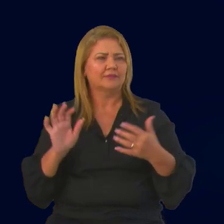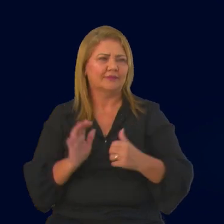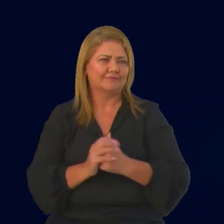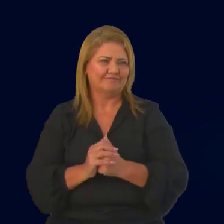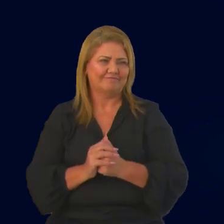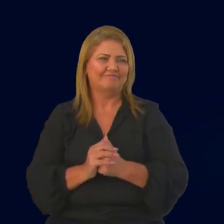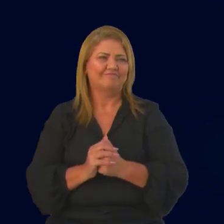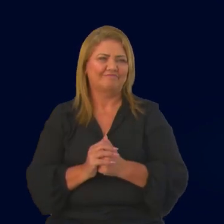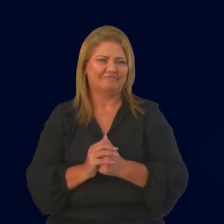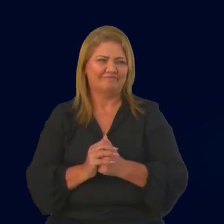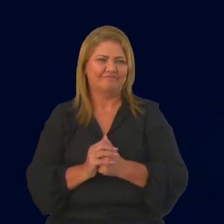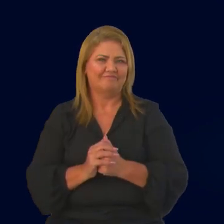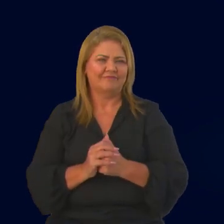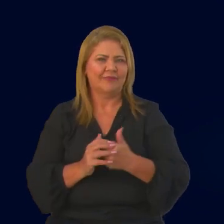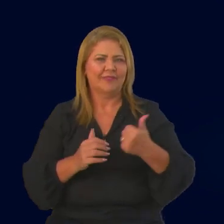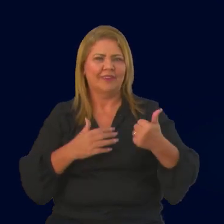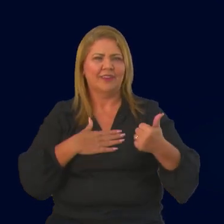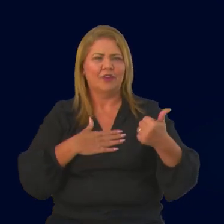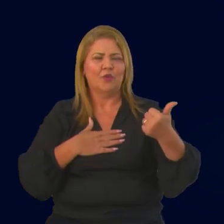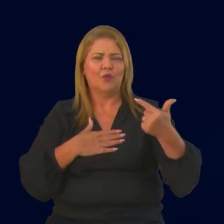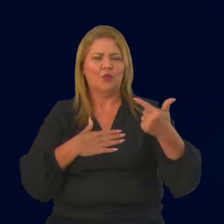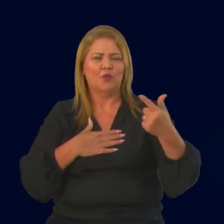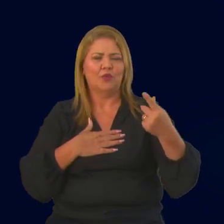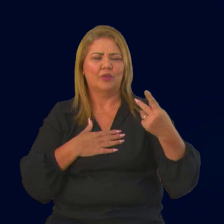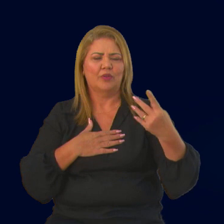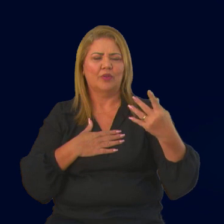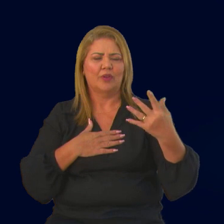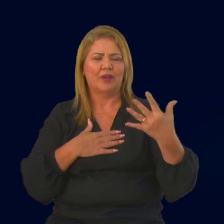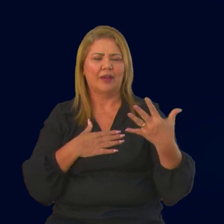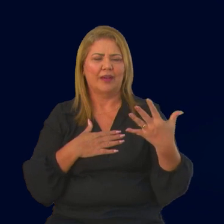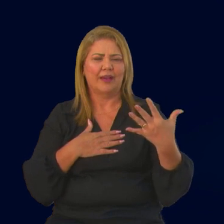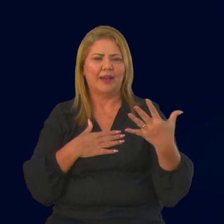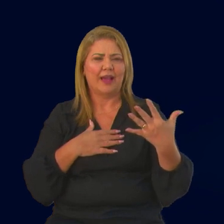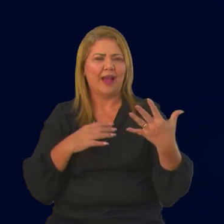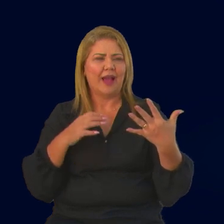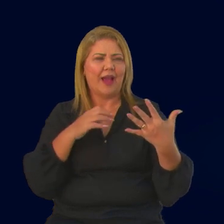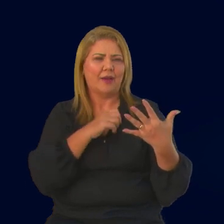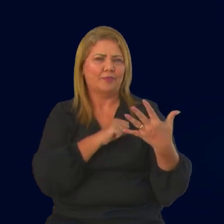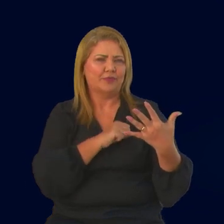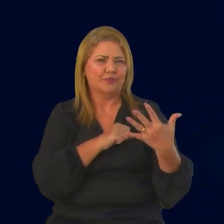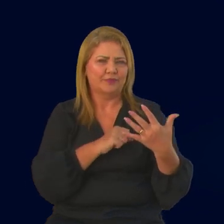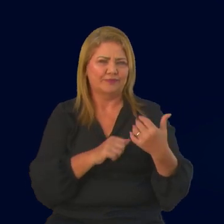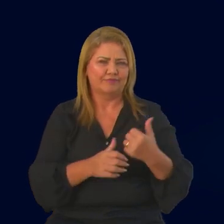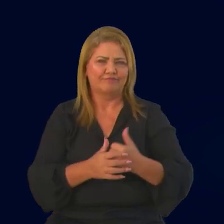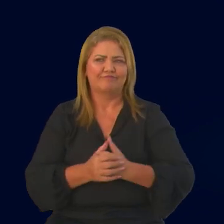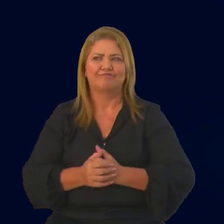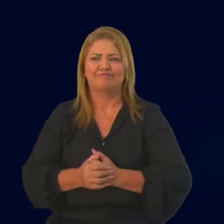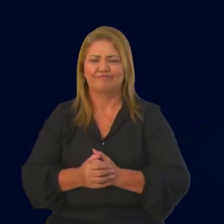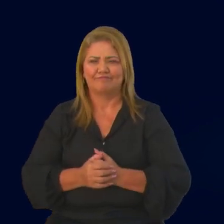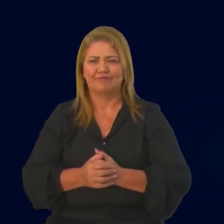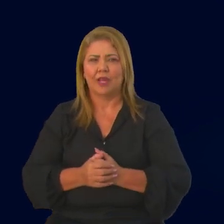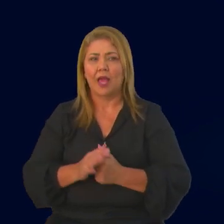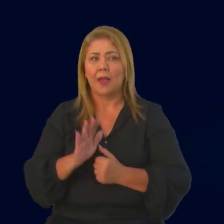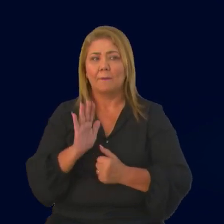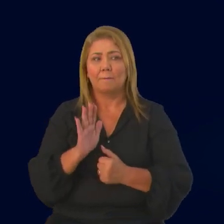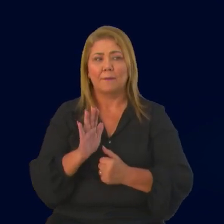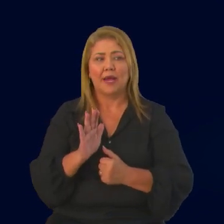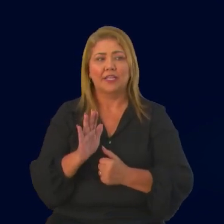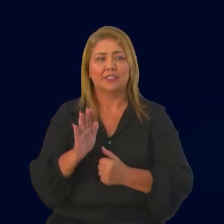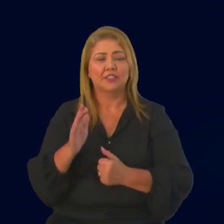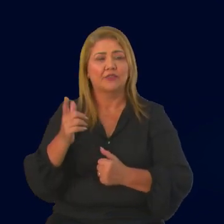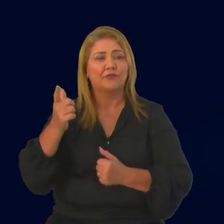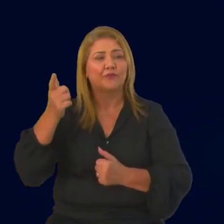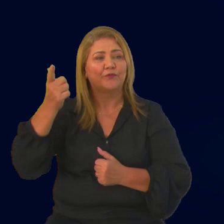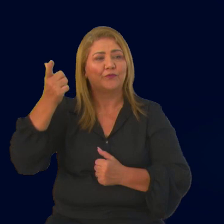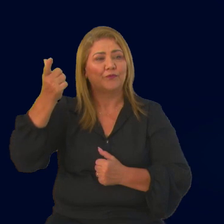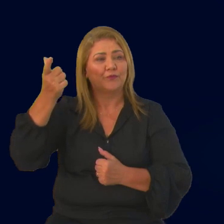Mas contar até 10 nem sempre é muito efetivo, porque é uma contagem automática. Mas contar de 20 a 0 pode